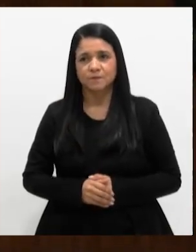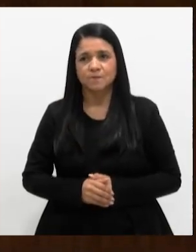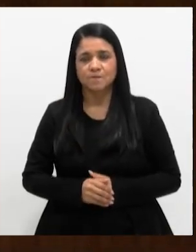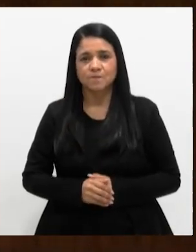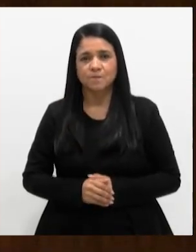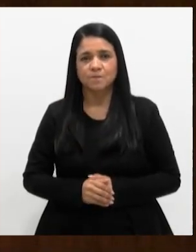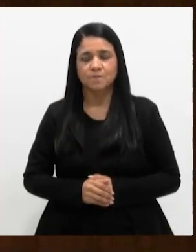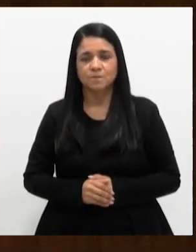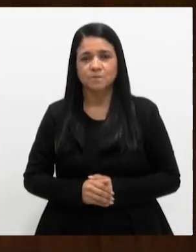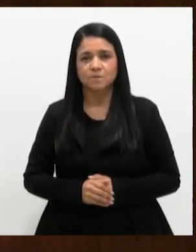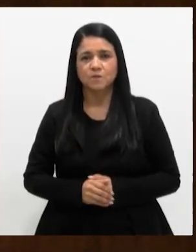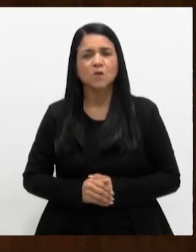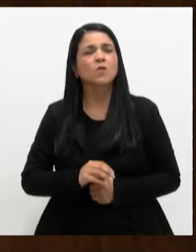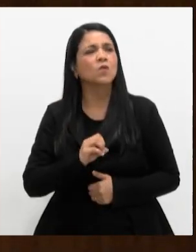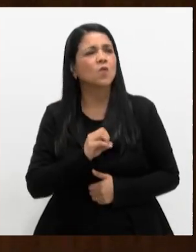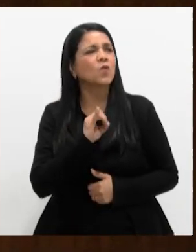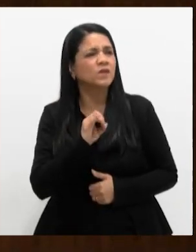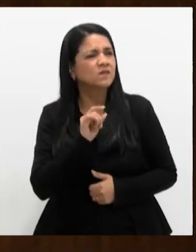Oi?